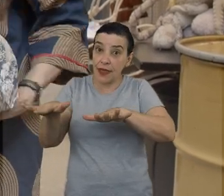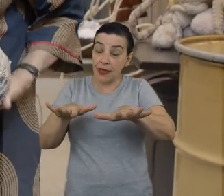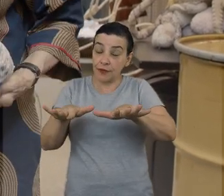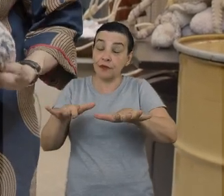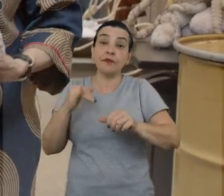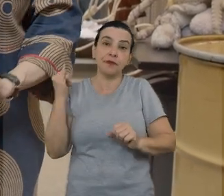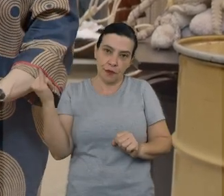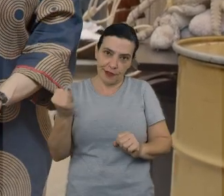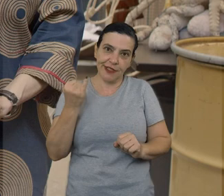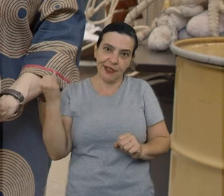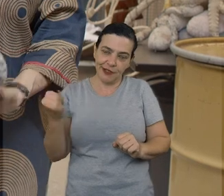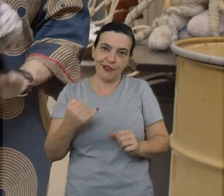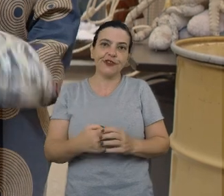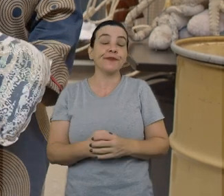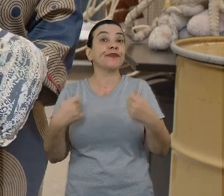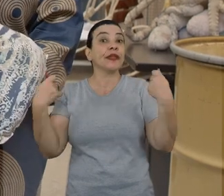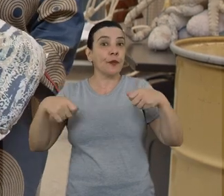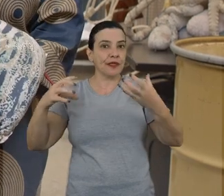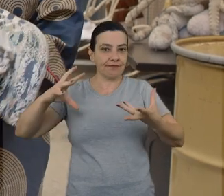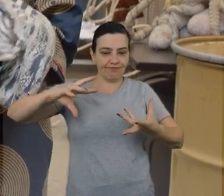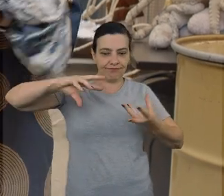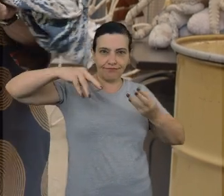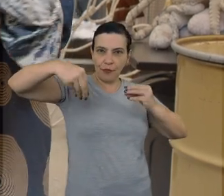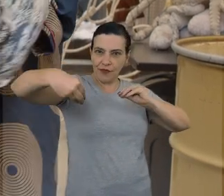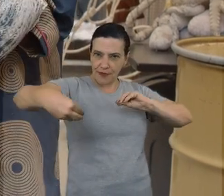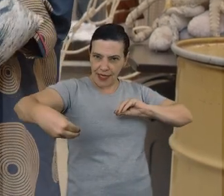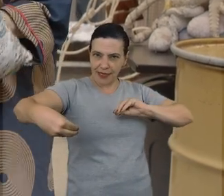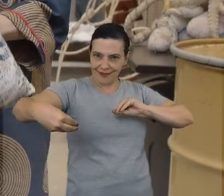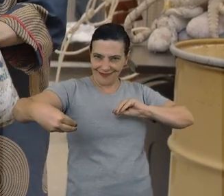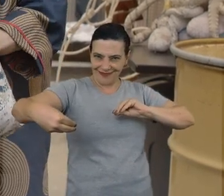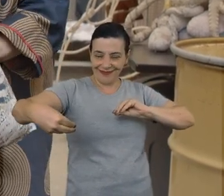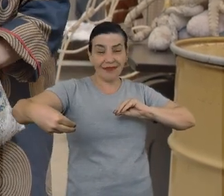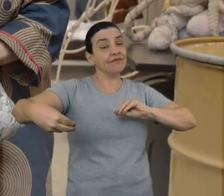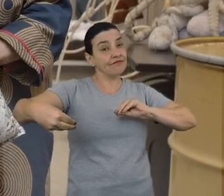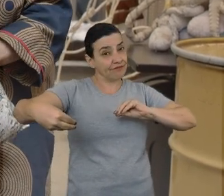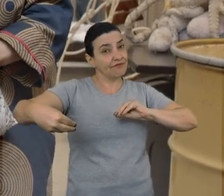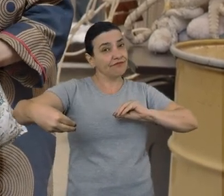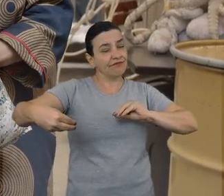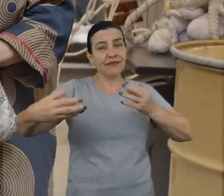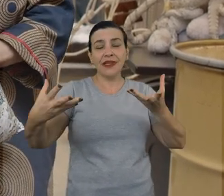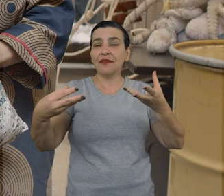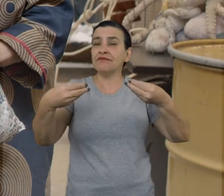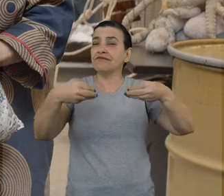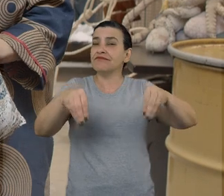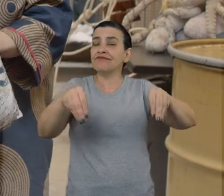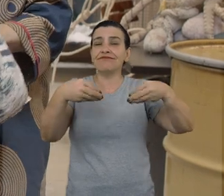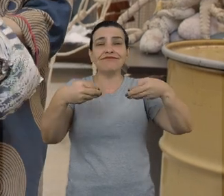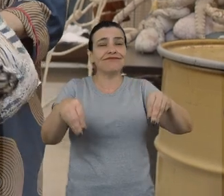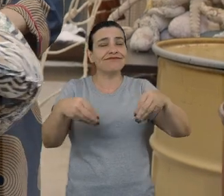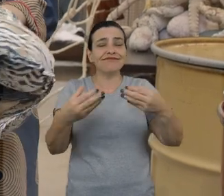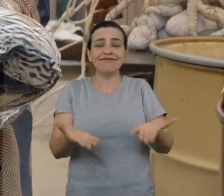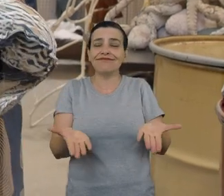então eu preciso desse movimento. Então tem uma plasticidade muito grande isso aqui.